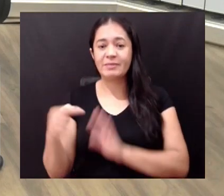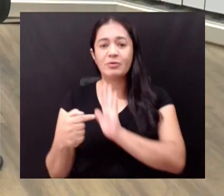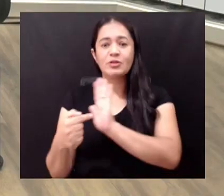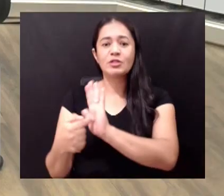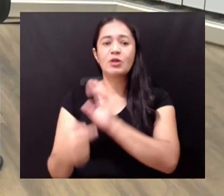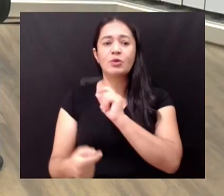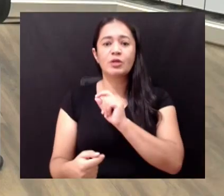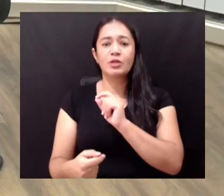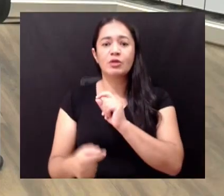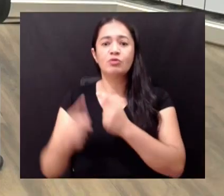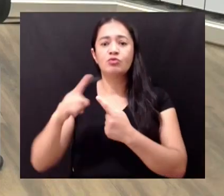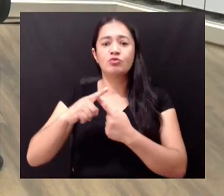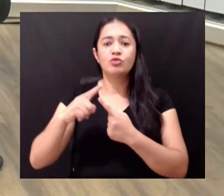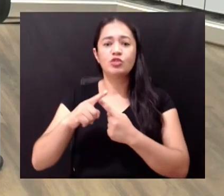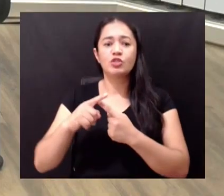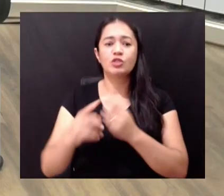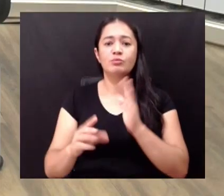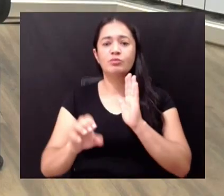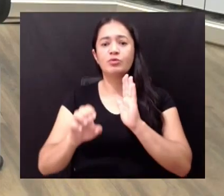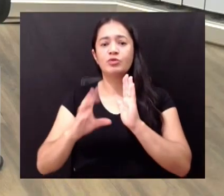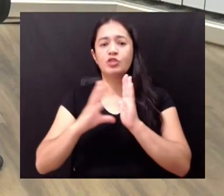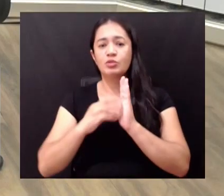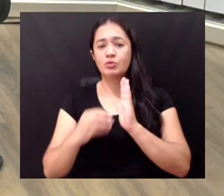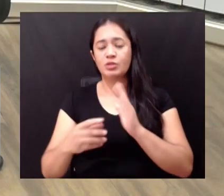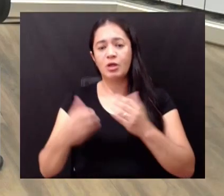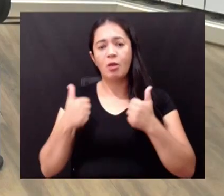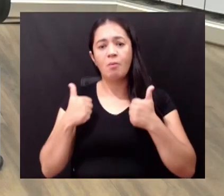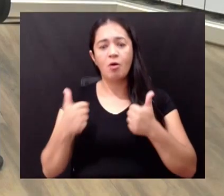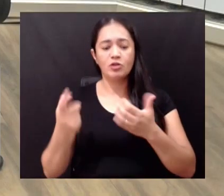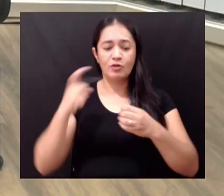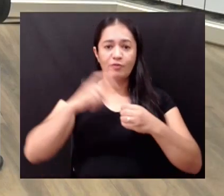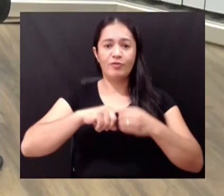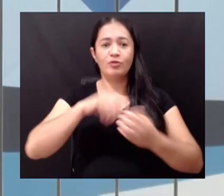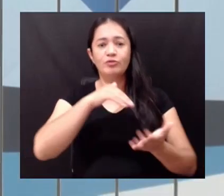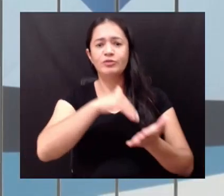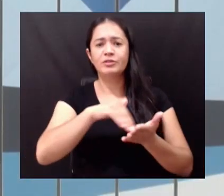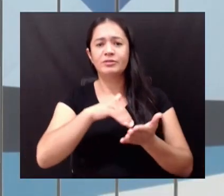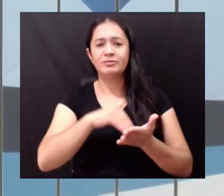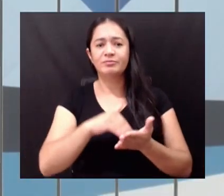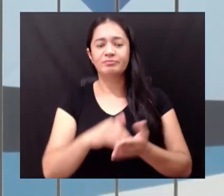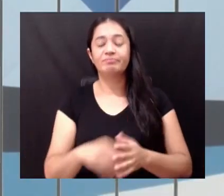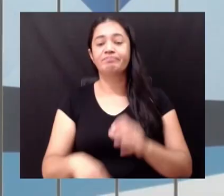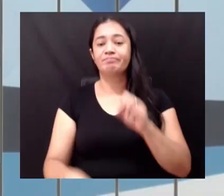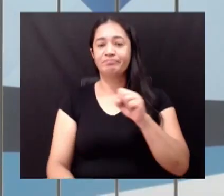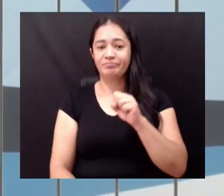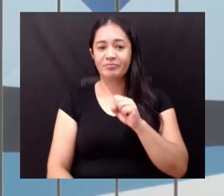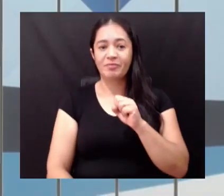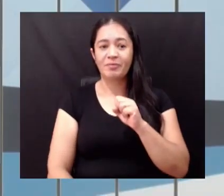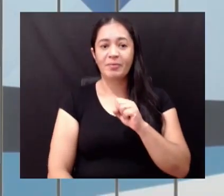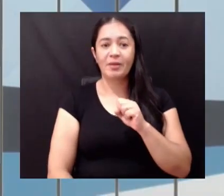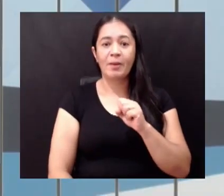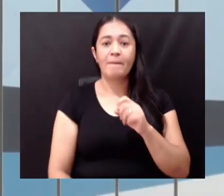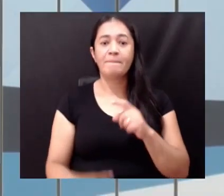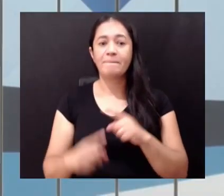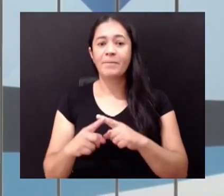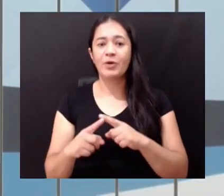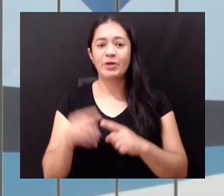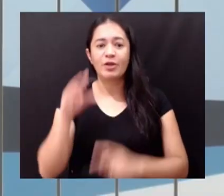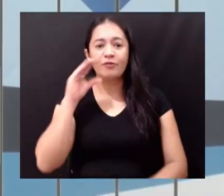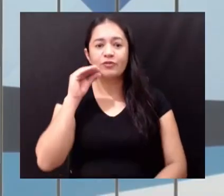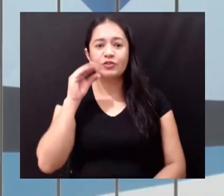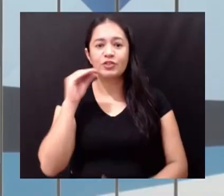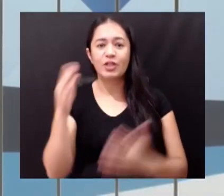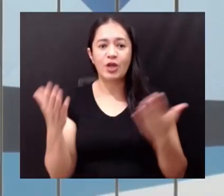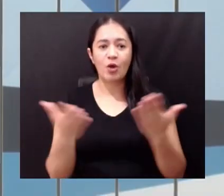de voltar para o escritório? Essa é uma ótima questão, porque o colaborador hoje, ele não vê mais a empresa como